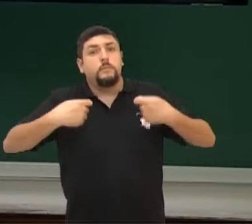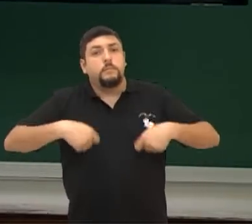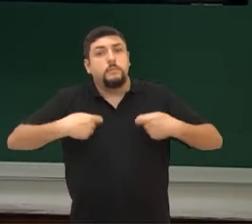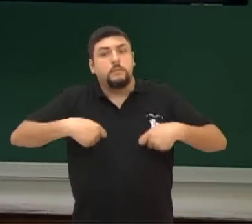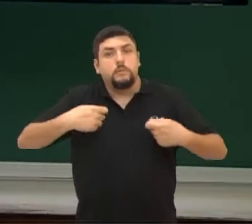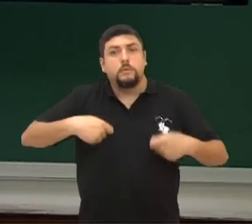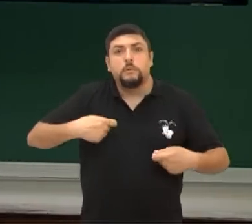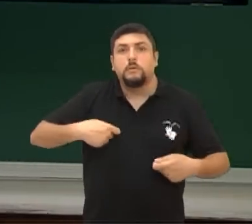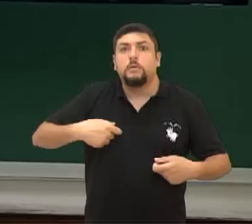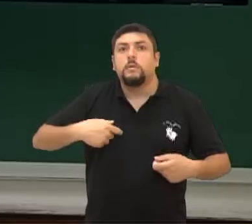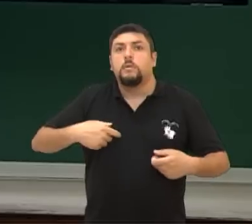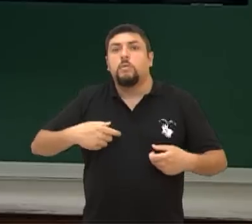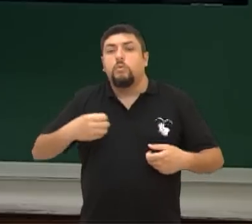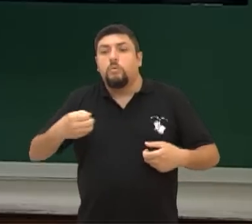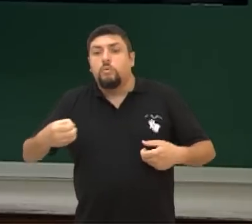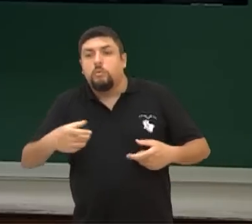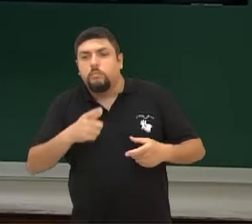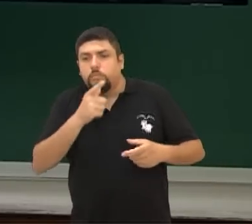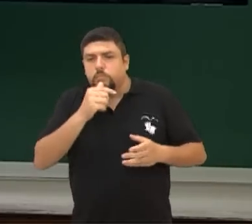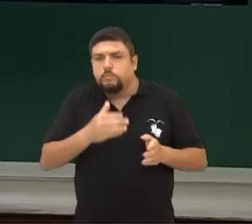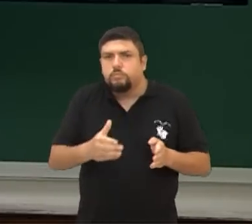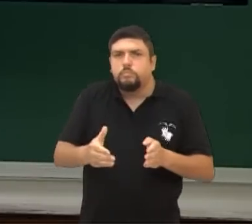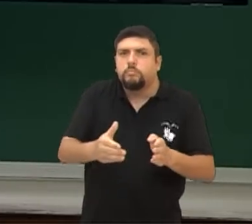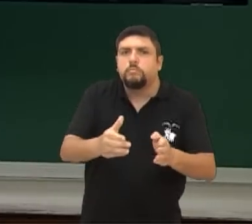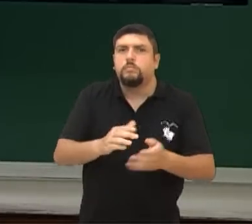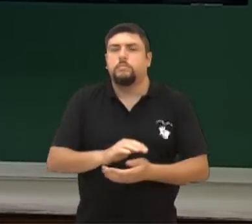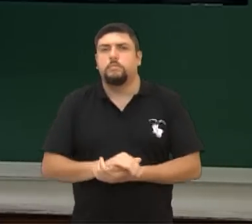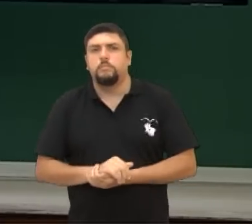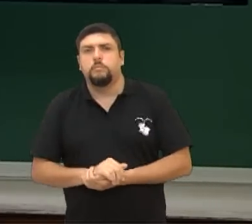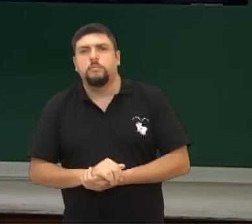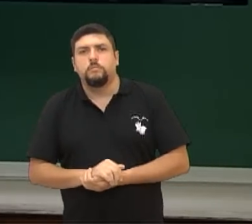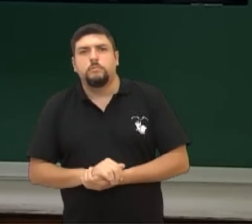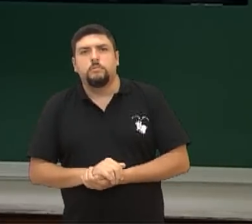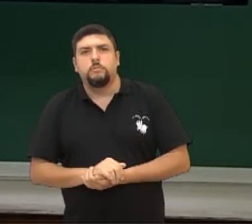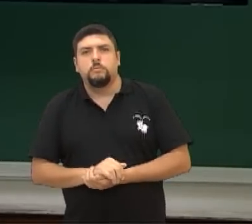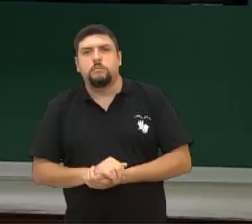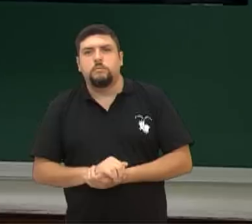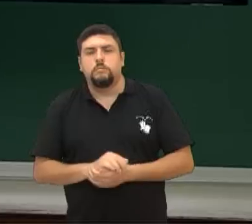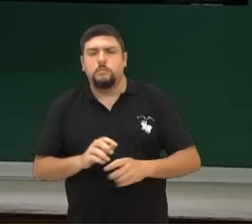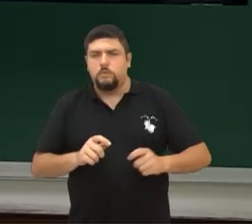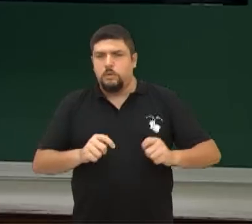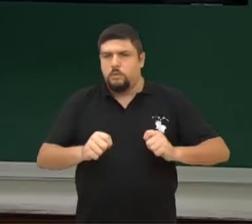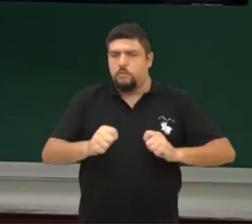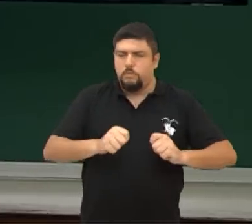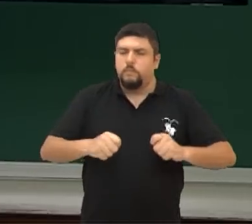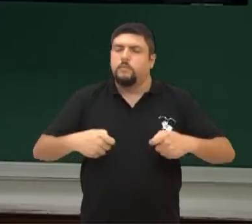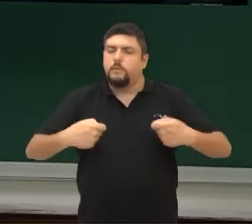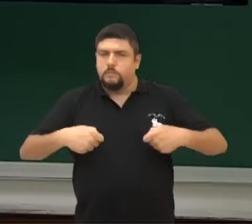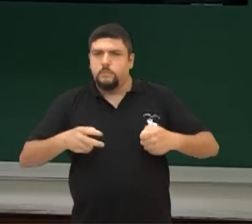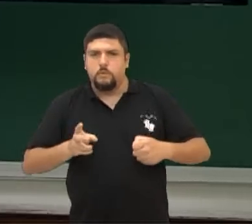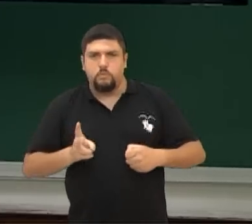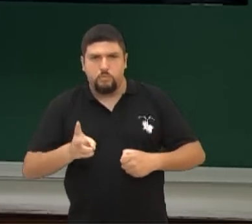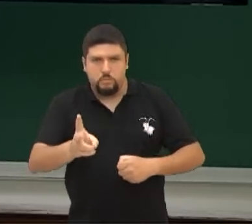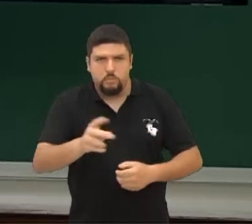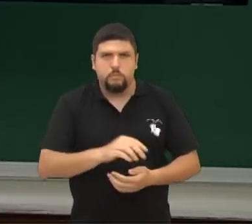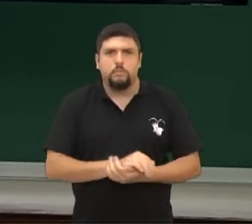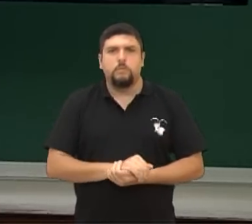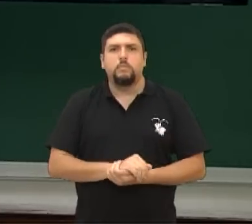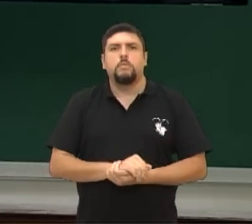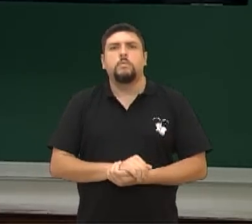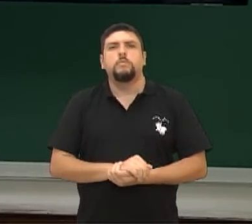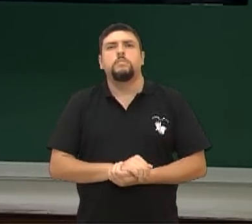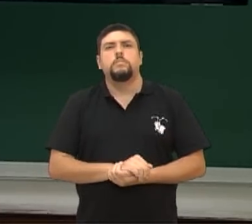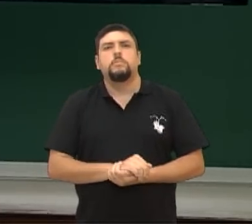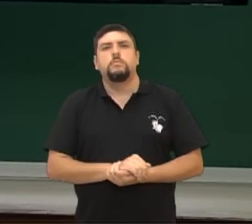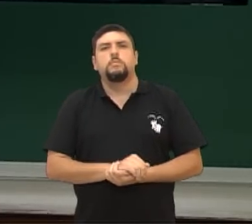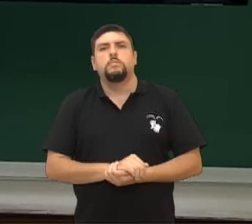mananciais. Opa, acendeu um alerta aí. A economia deve continuar. Qual é a